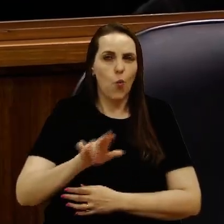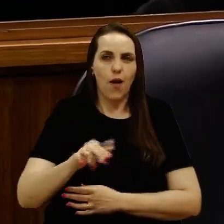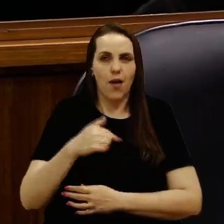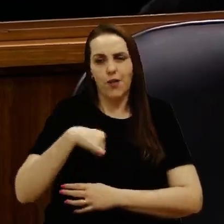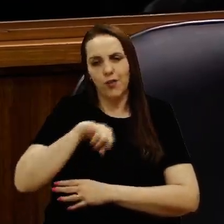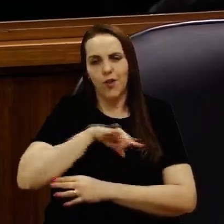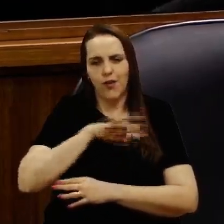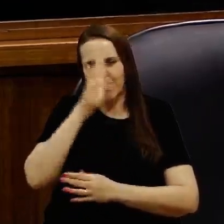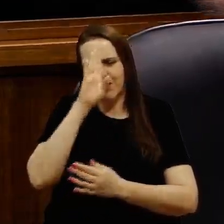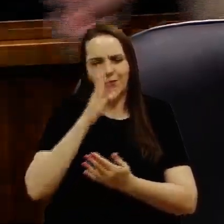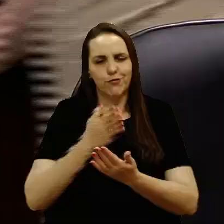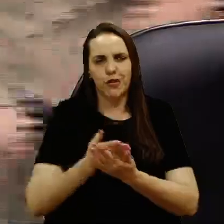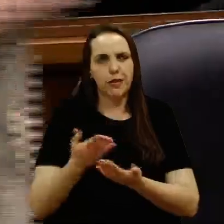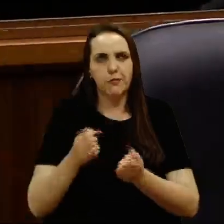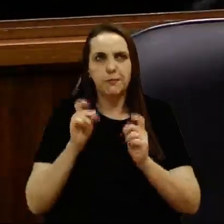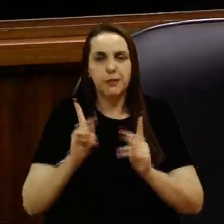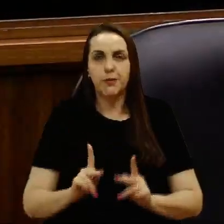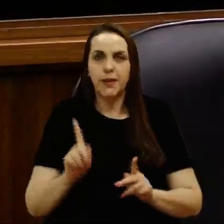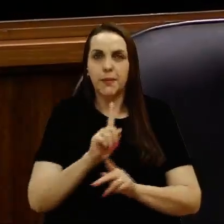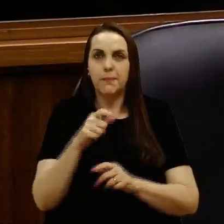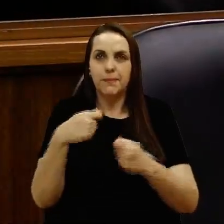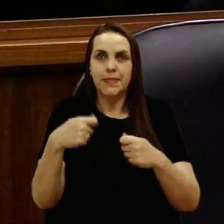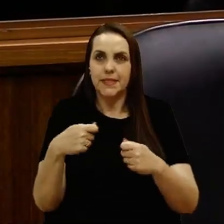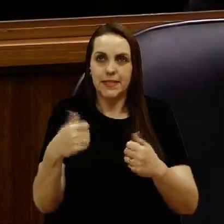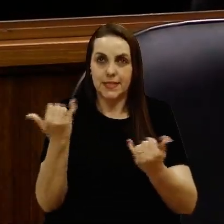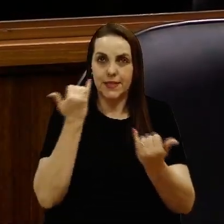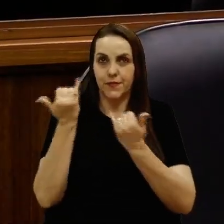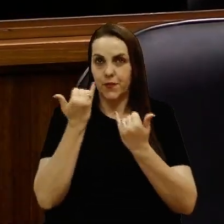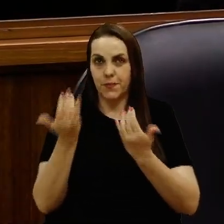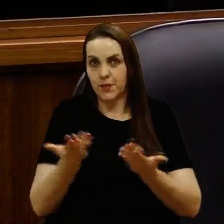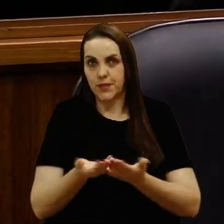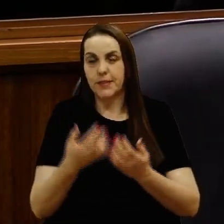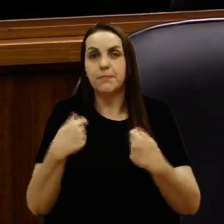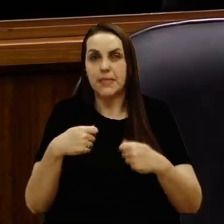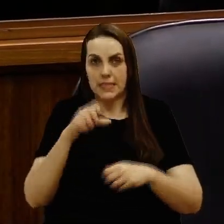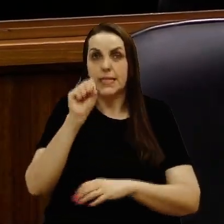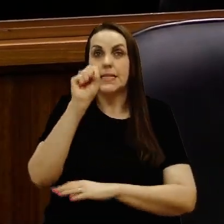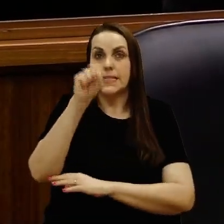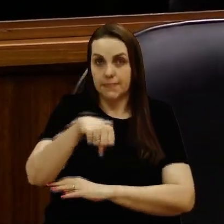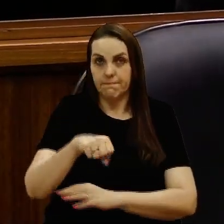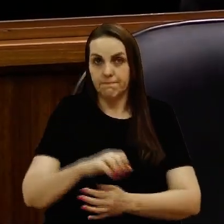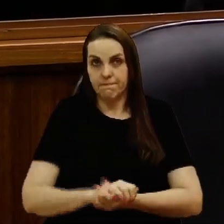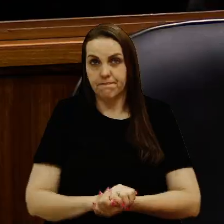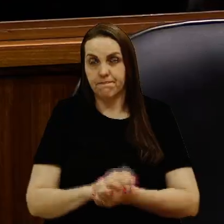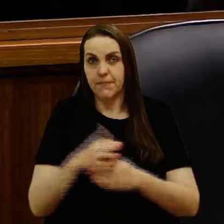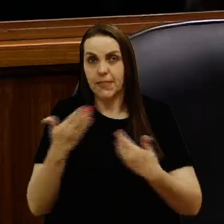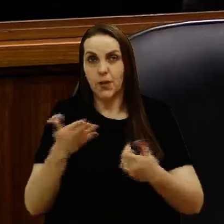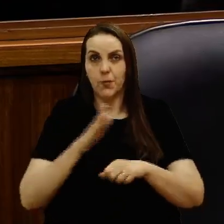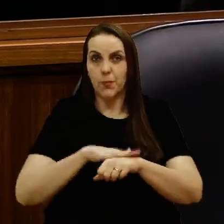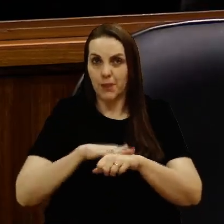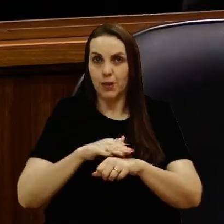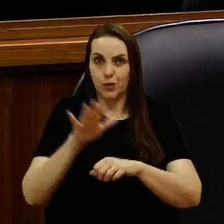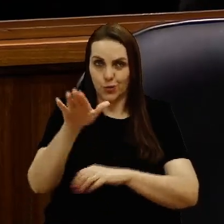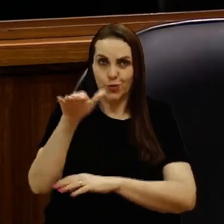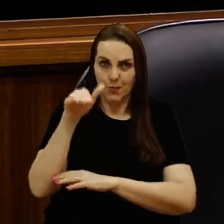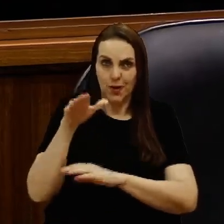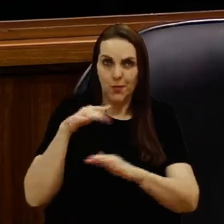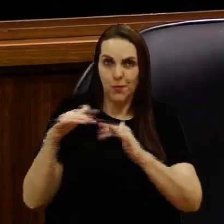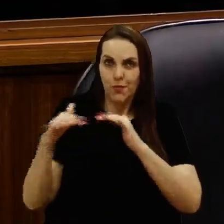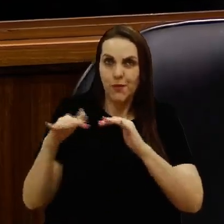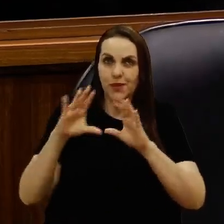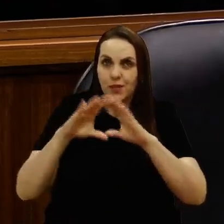não precisam estar informadas, precisam sim. Então, quando a gente chamar o movimento comunitário, que a gente de